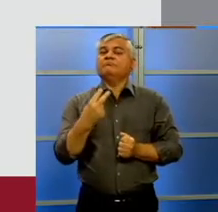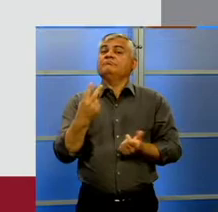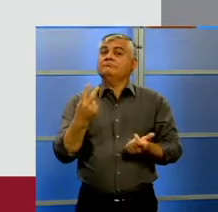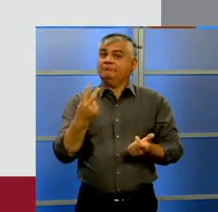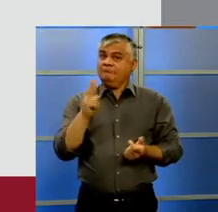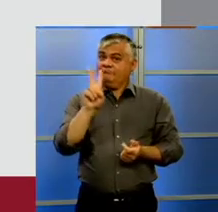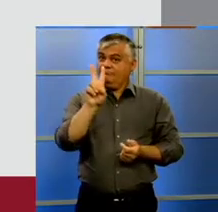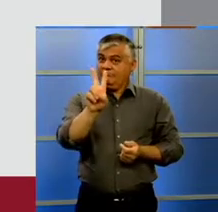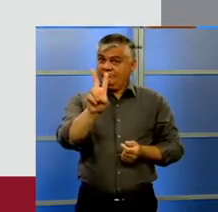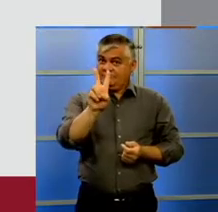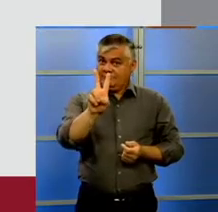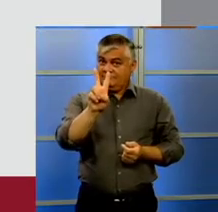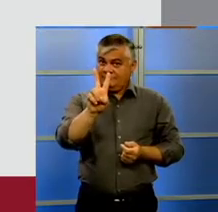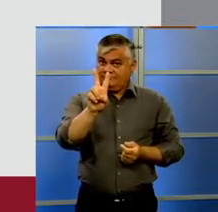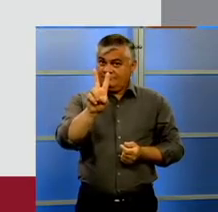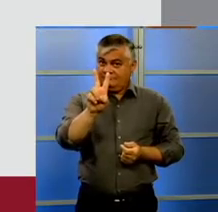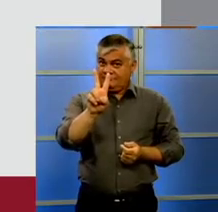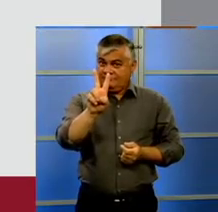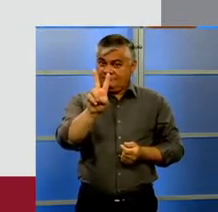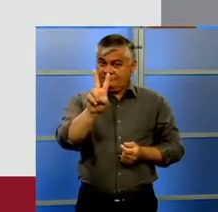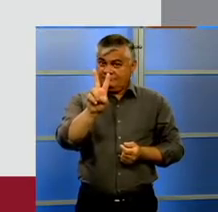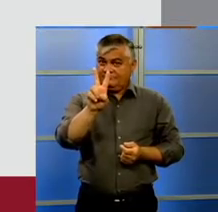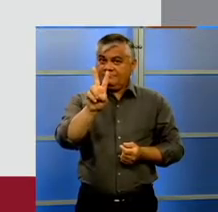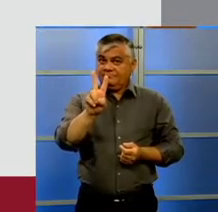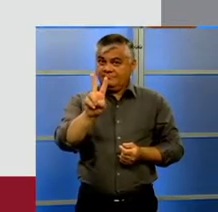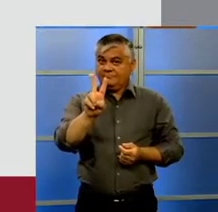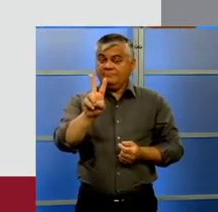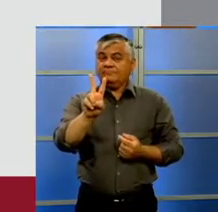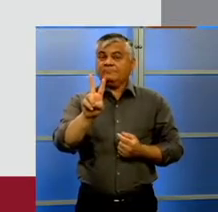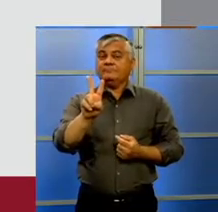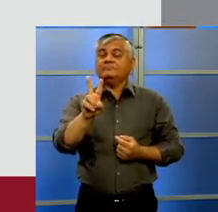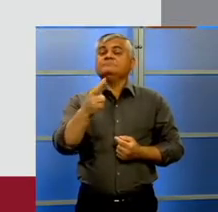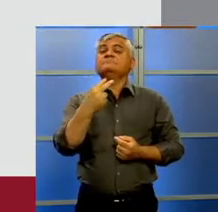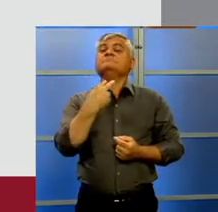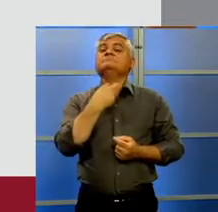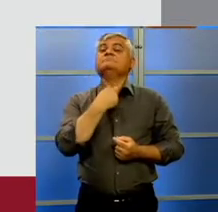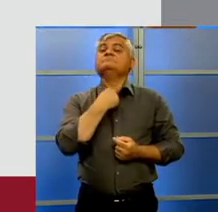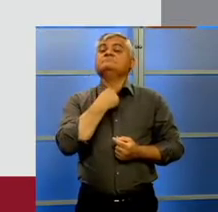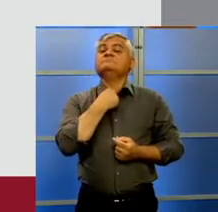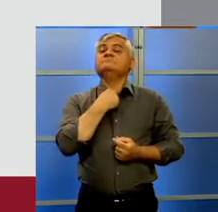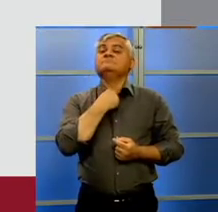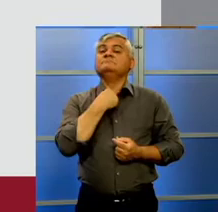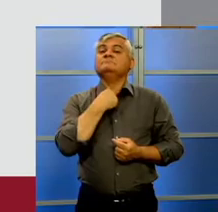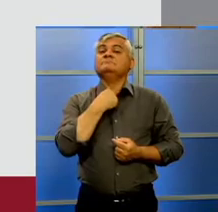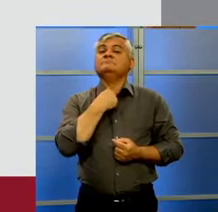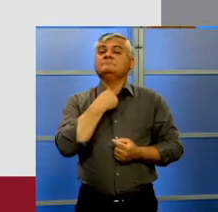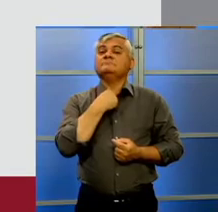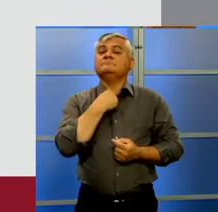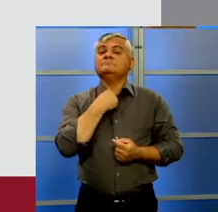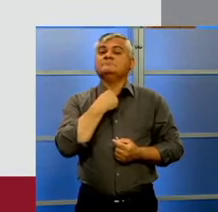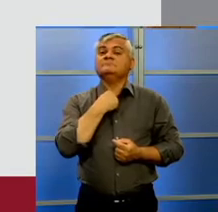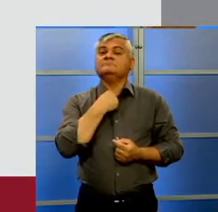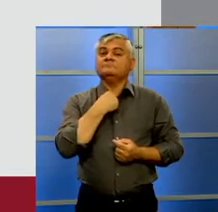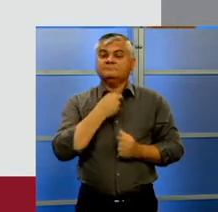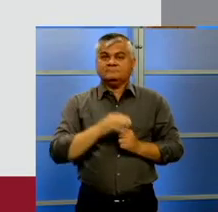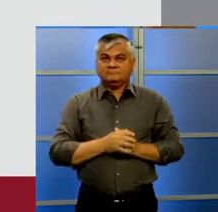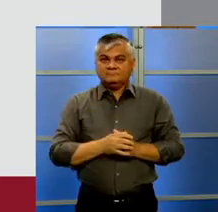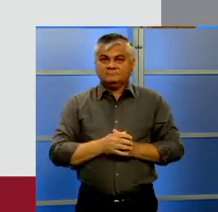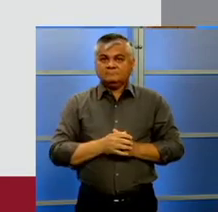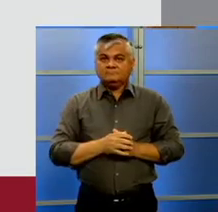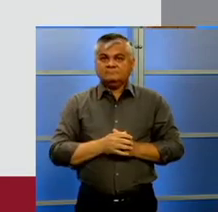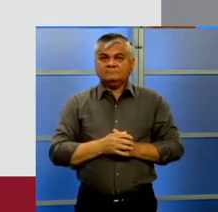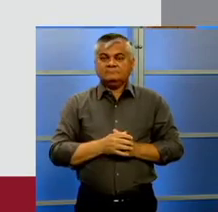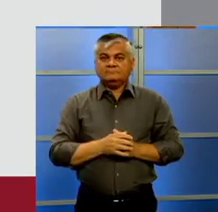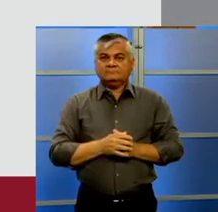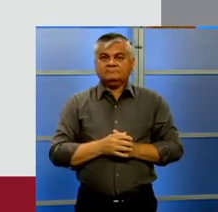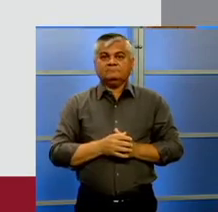de mão, em V. No pescoço vai significar ocupado. Mas eu também